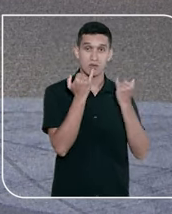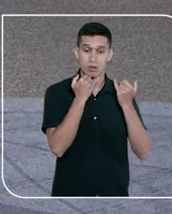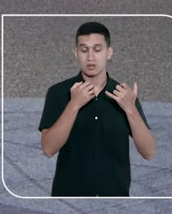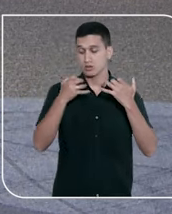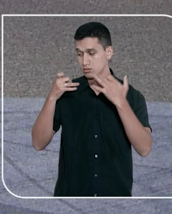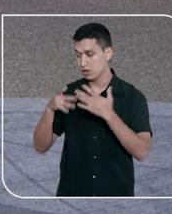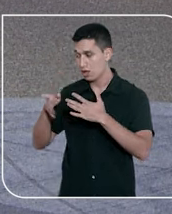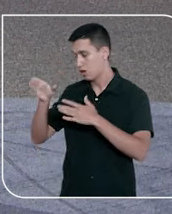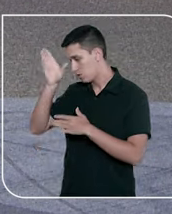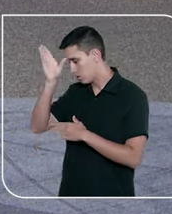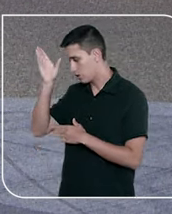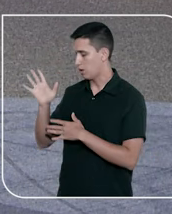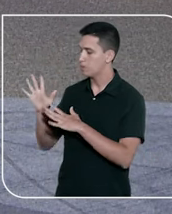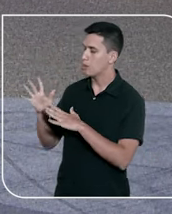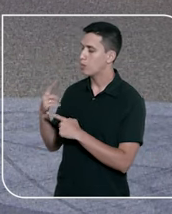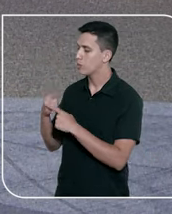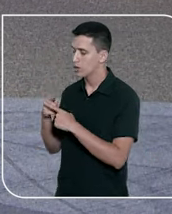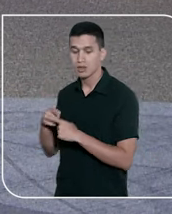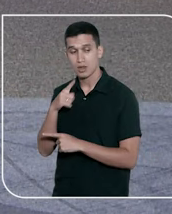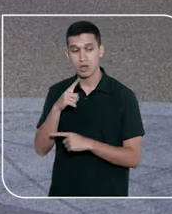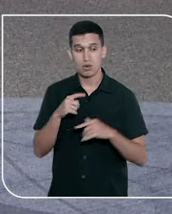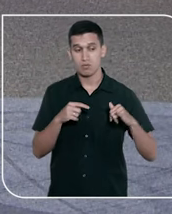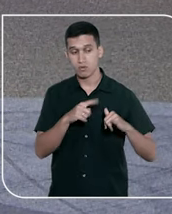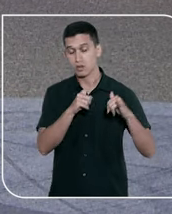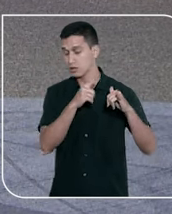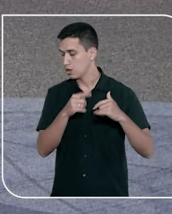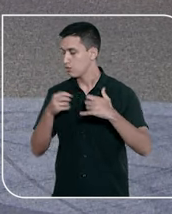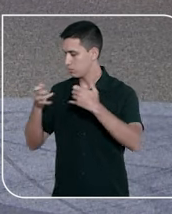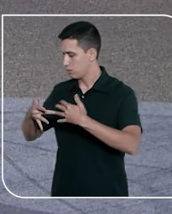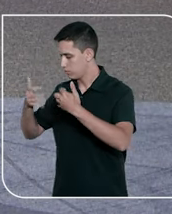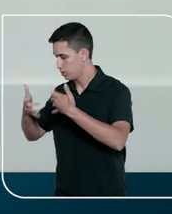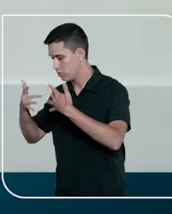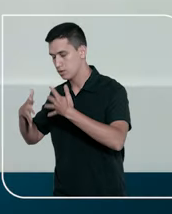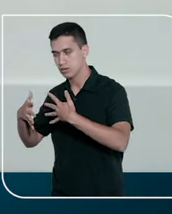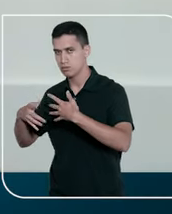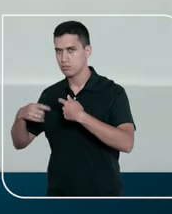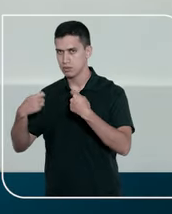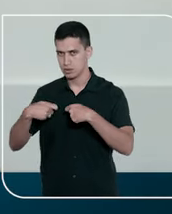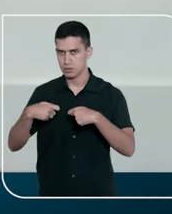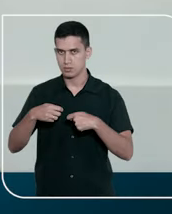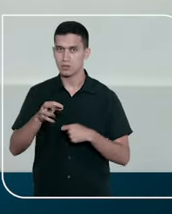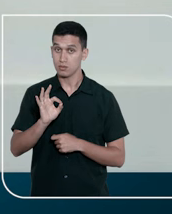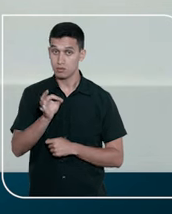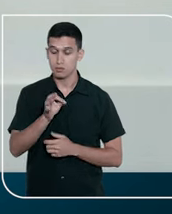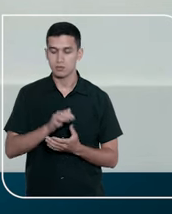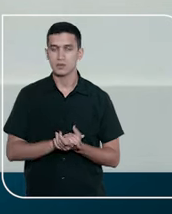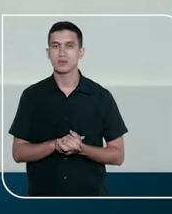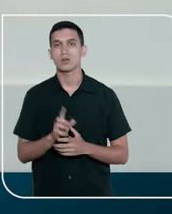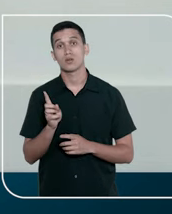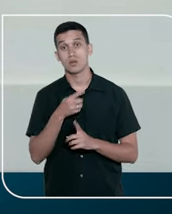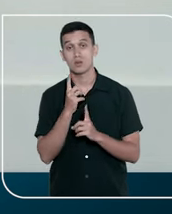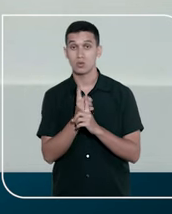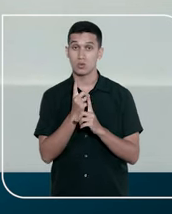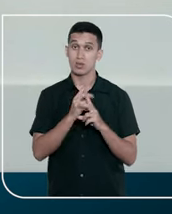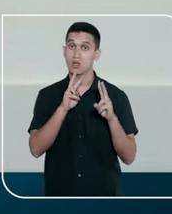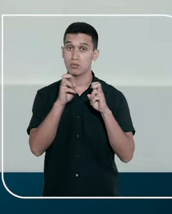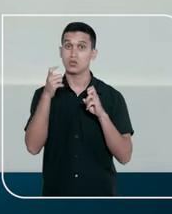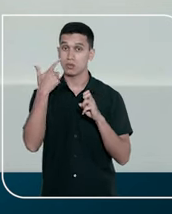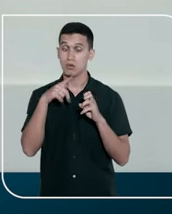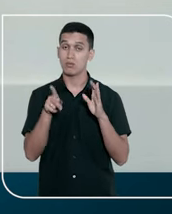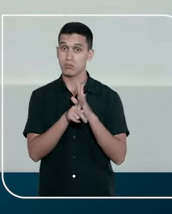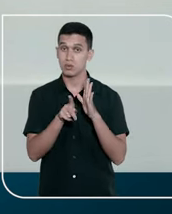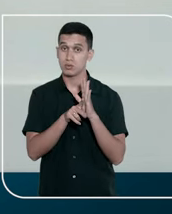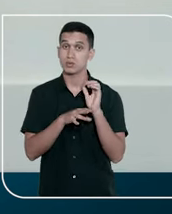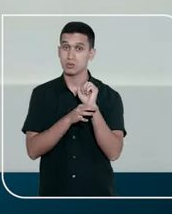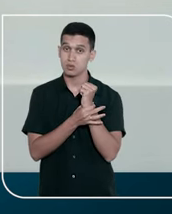pelos quais o voo foi cancelado, correto? Vamos lá, nós voltamos à questão da segurança que o Ricardo